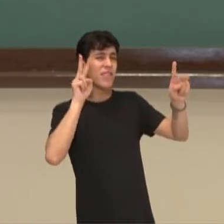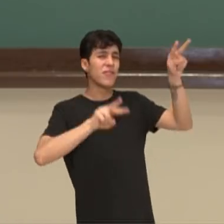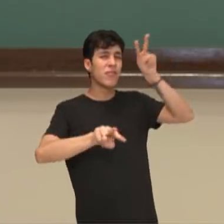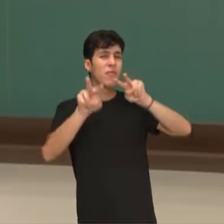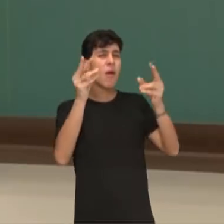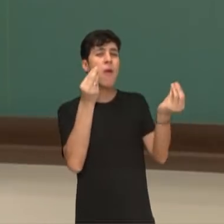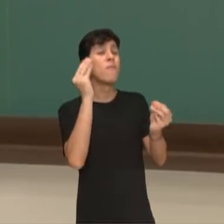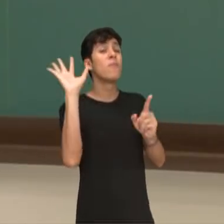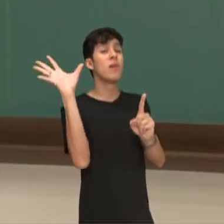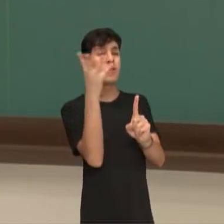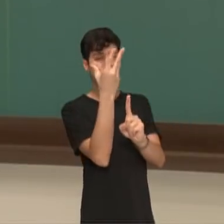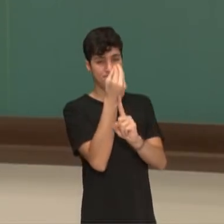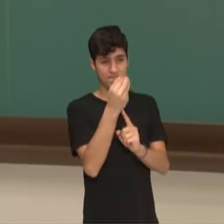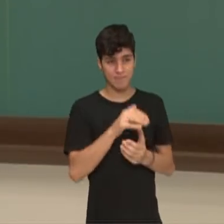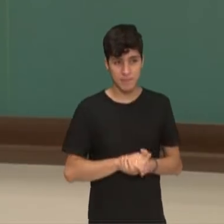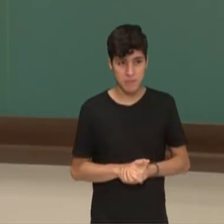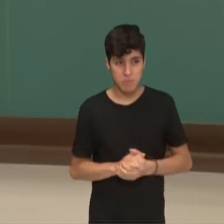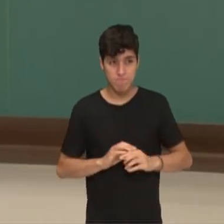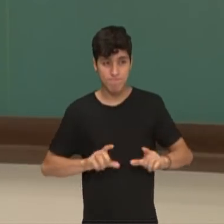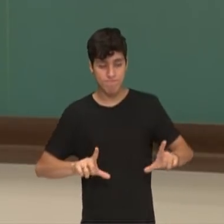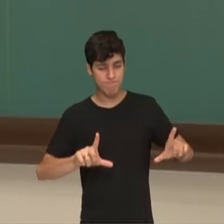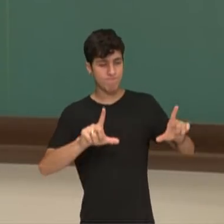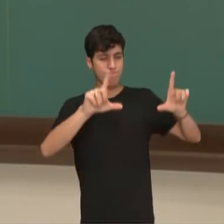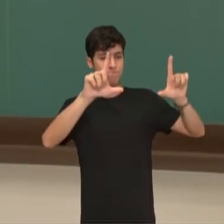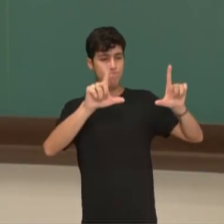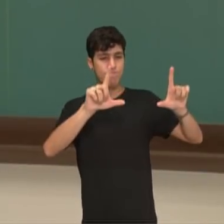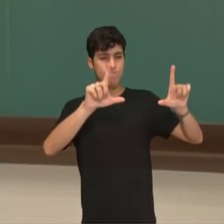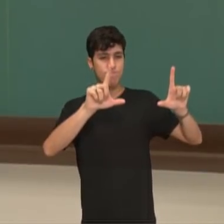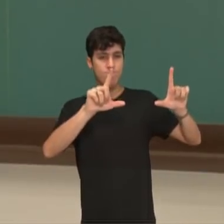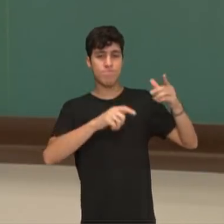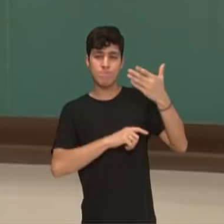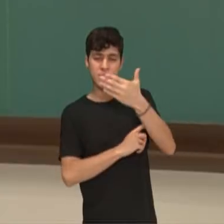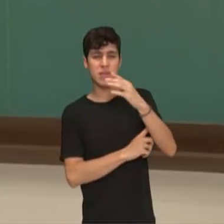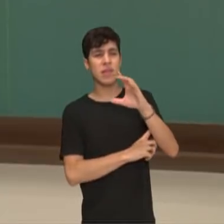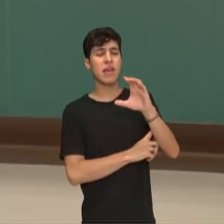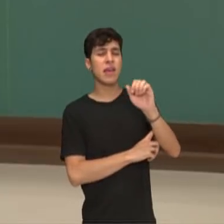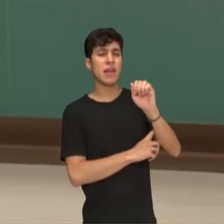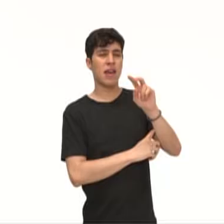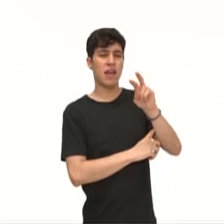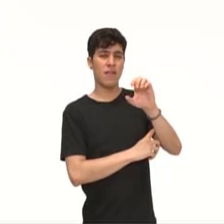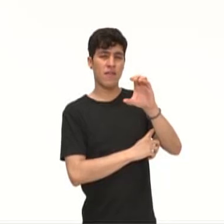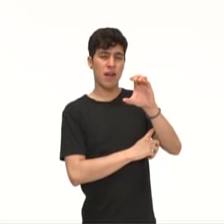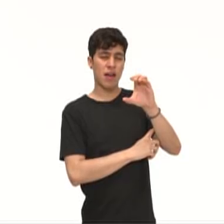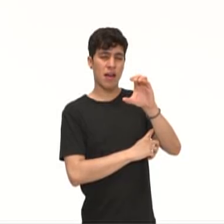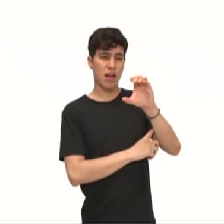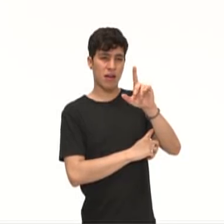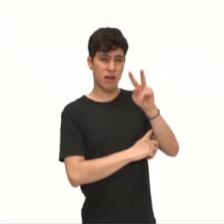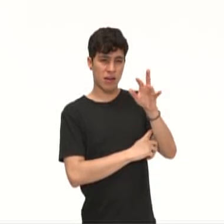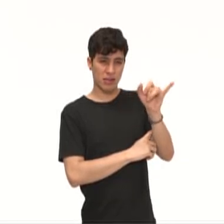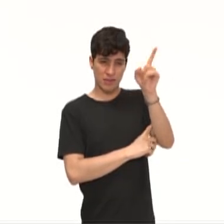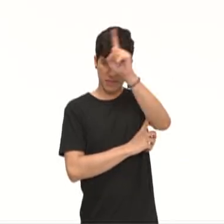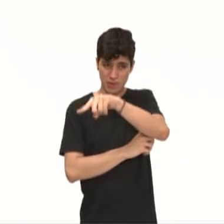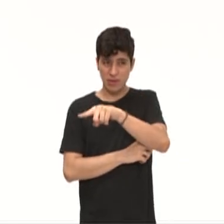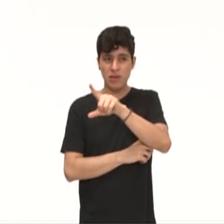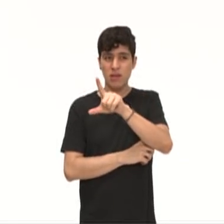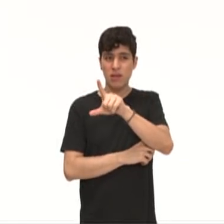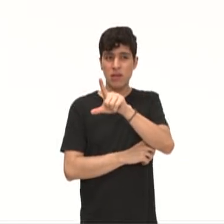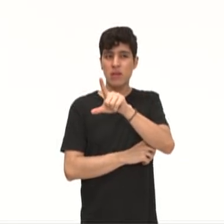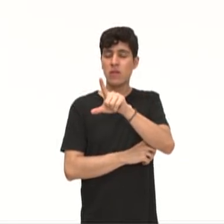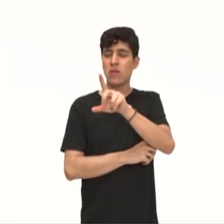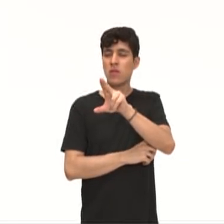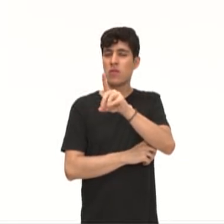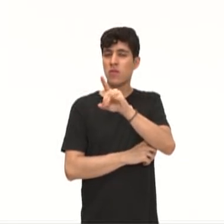visuais. Aqui nós temos uma obra de Di Cavalcanti e aqui nós temos uma obra de Ruben Ludolf. Você